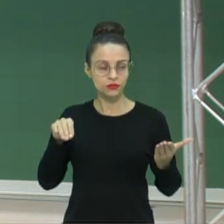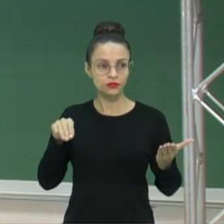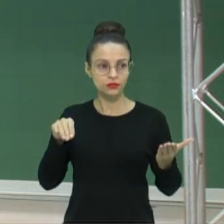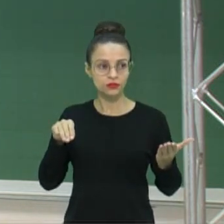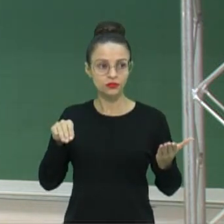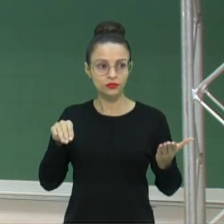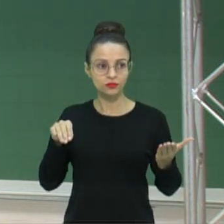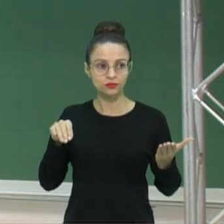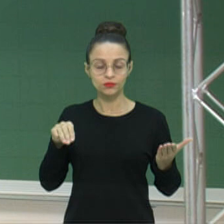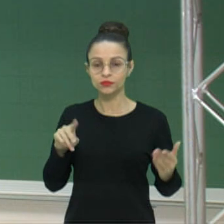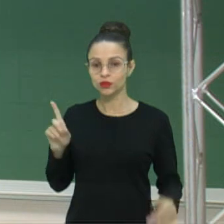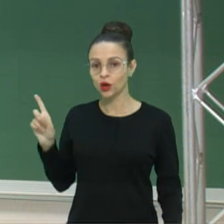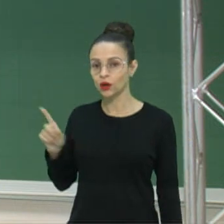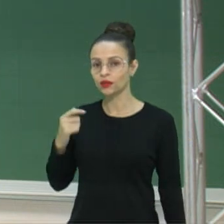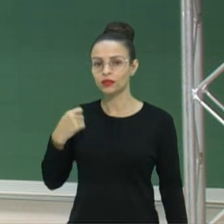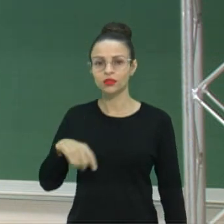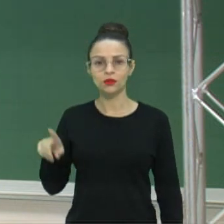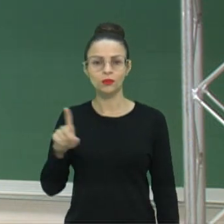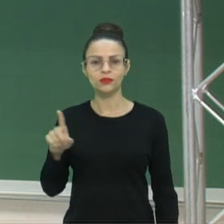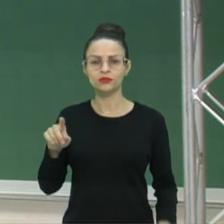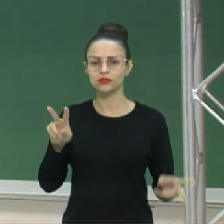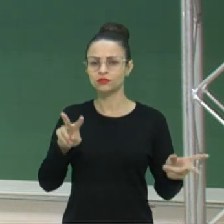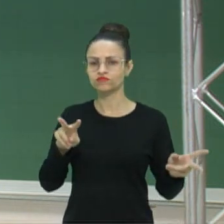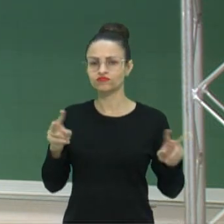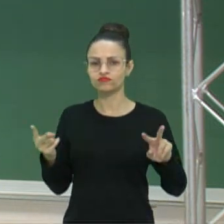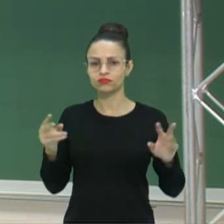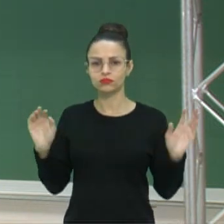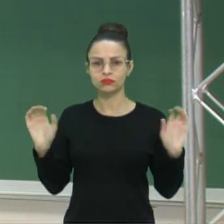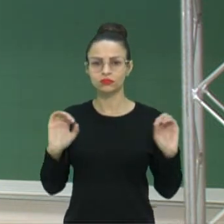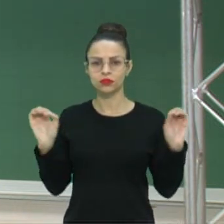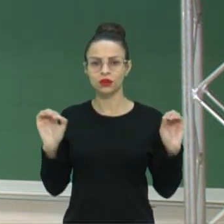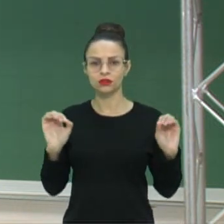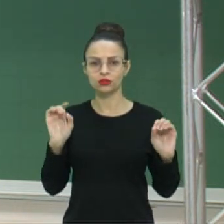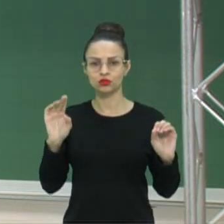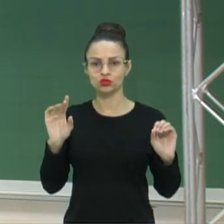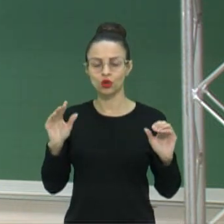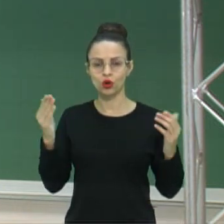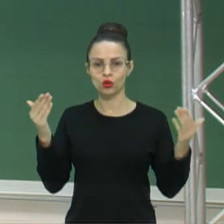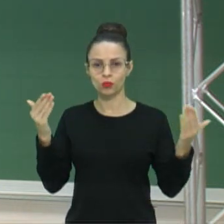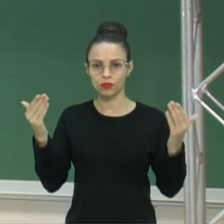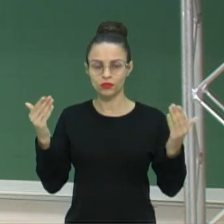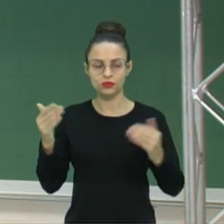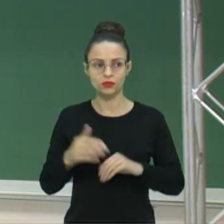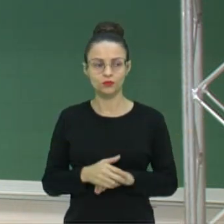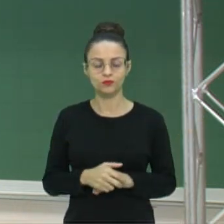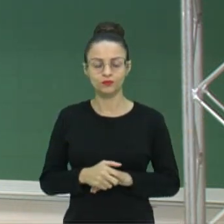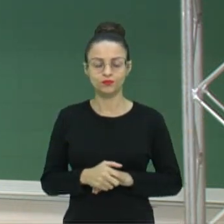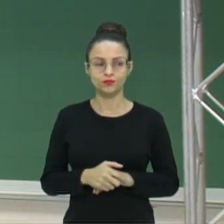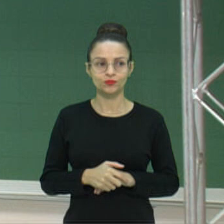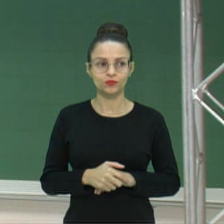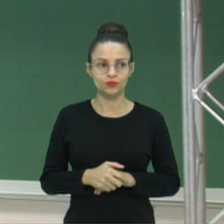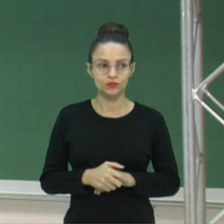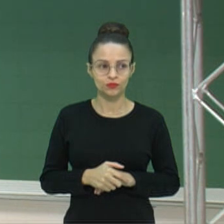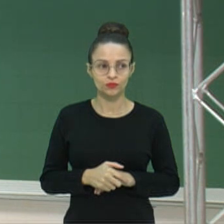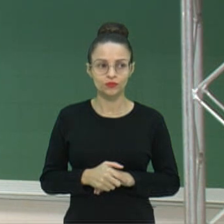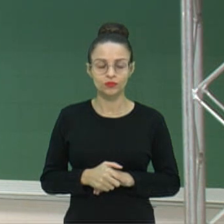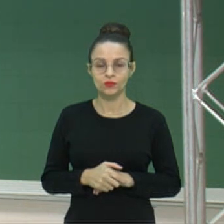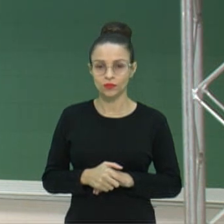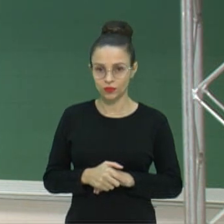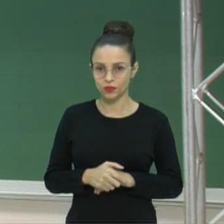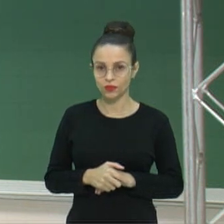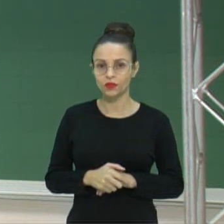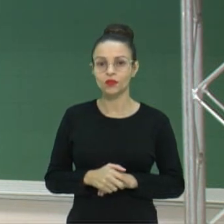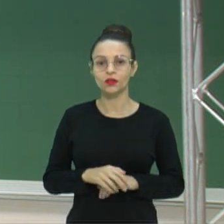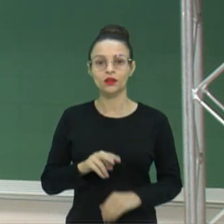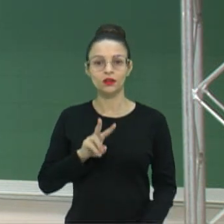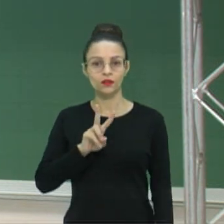sua velocidade. Aqui eu não preciso converter nada, certo? Eu só vou fazer um jogo de comparação. O que eu vou fazer? Com essa velocidade, a minha